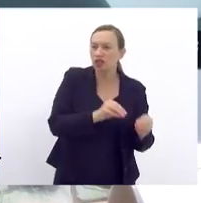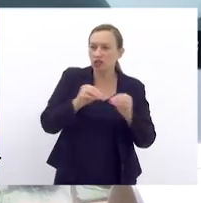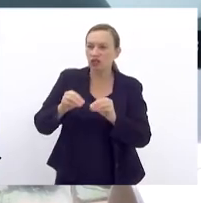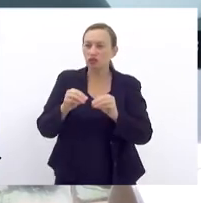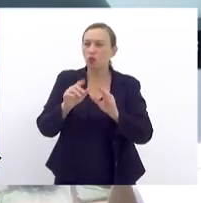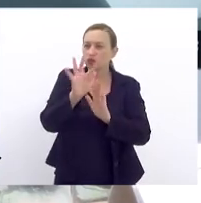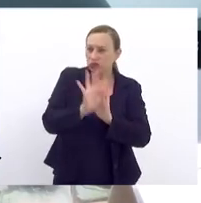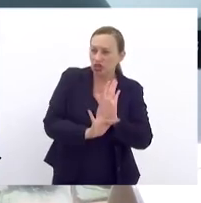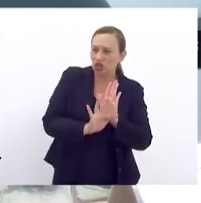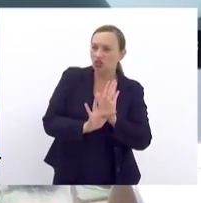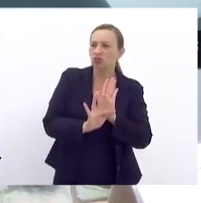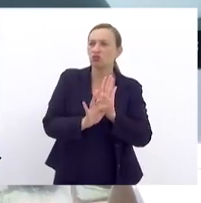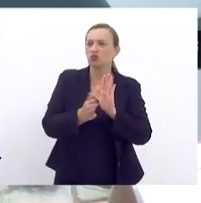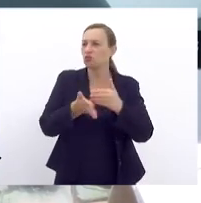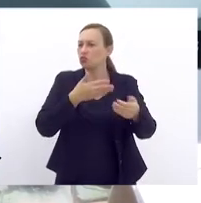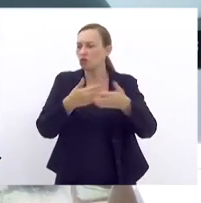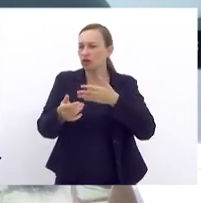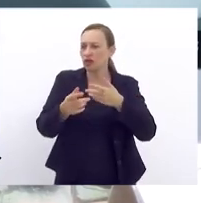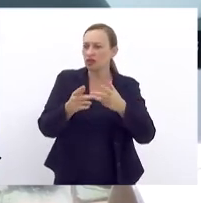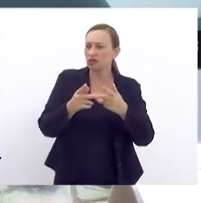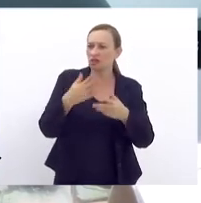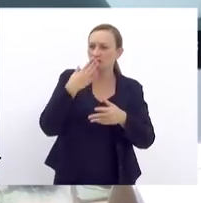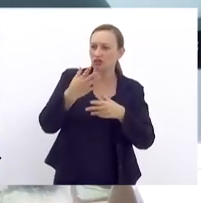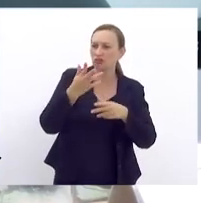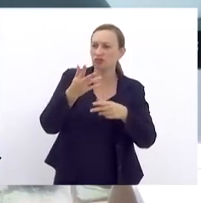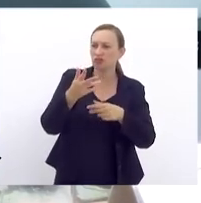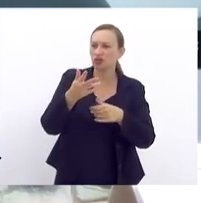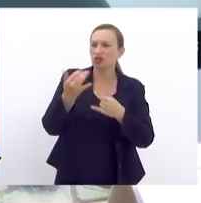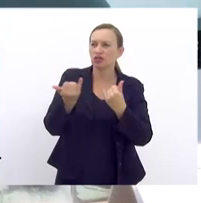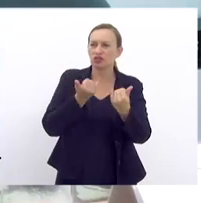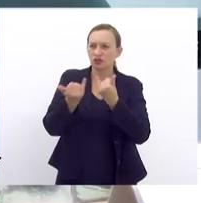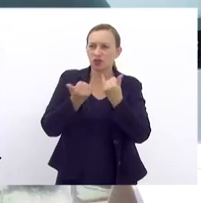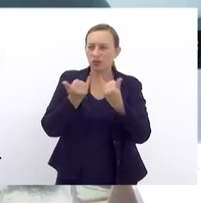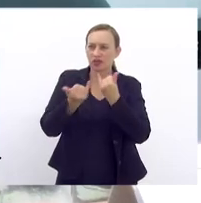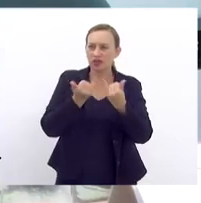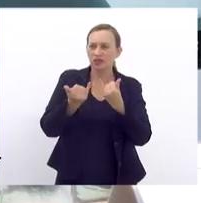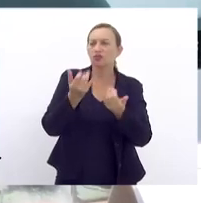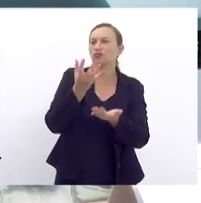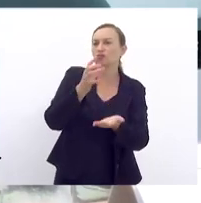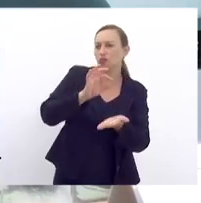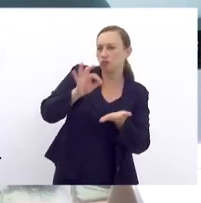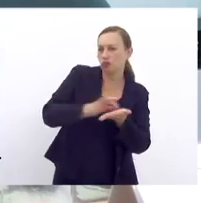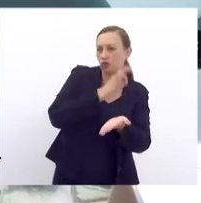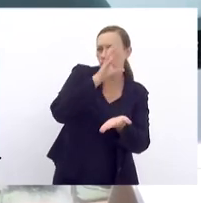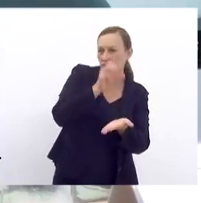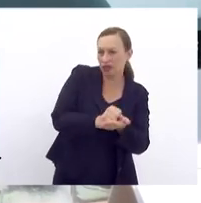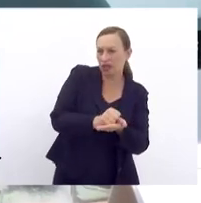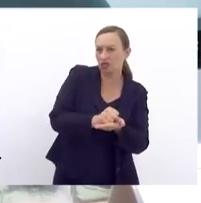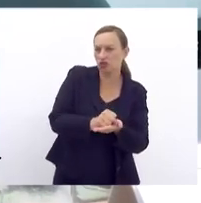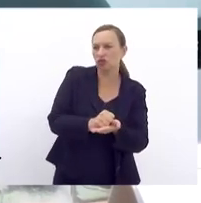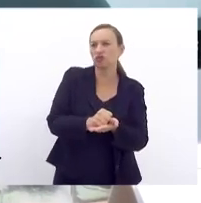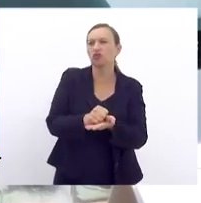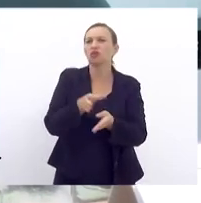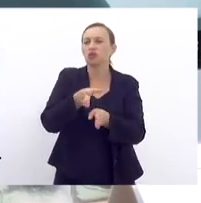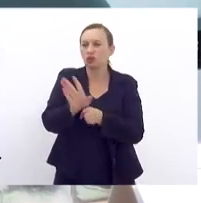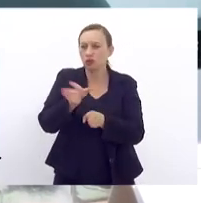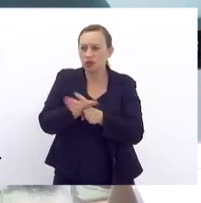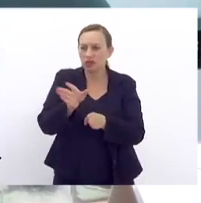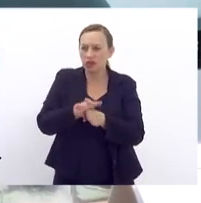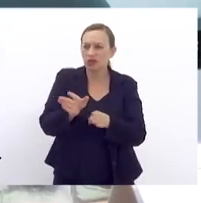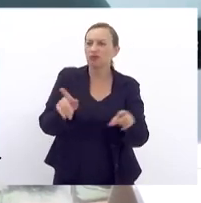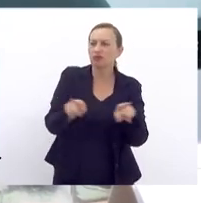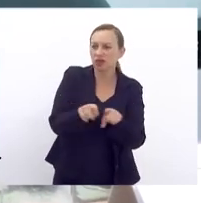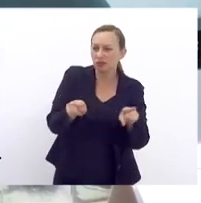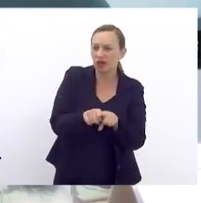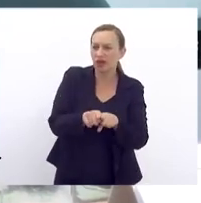transferir qualquer tipo de informação inclusive um cadastro inclusive uma orientação inclusive uma